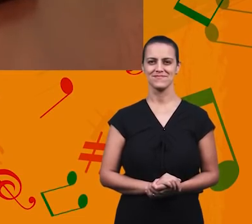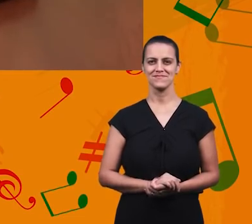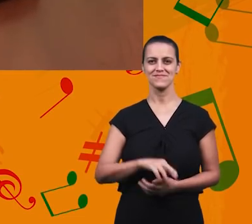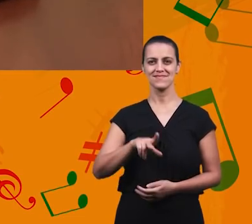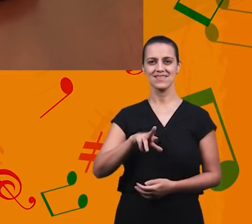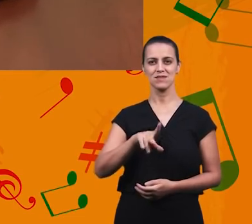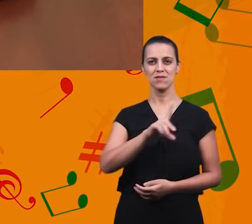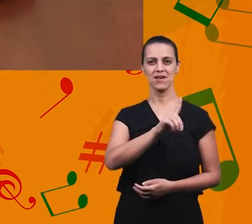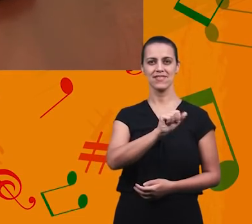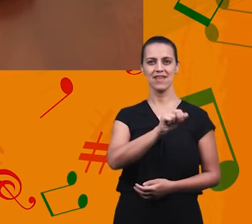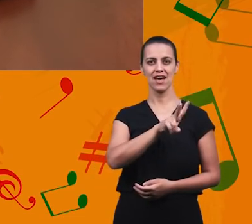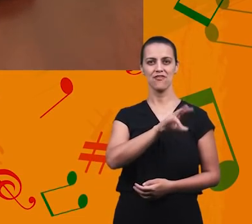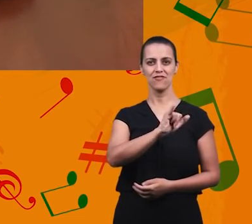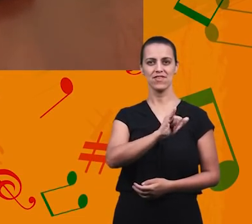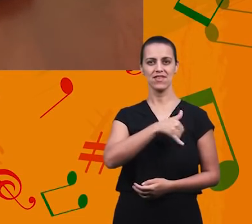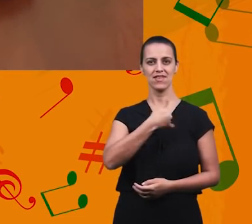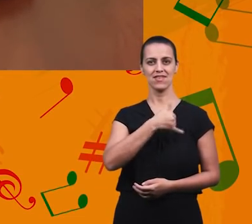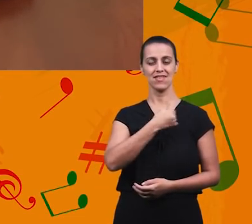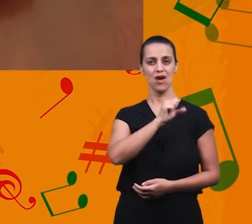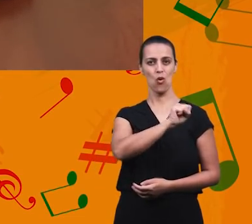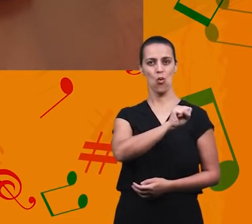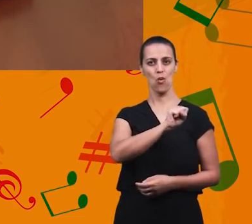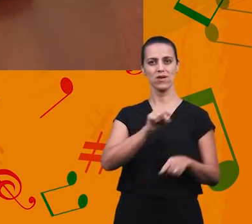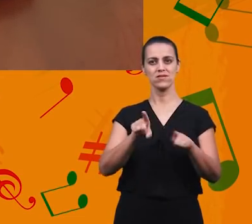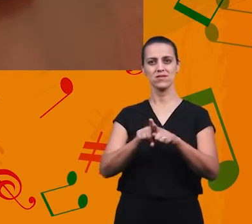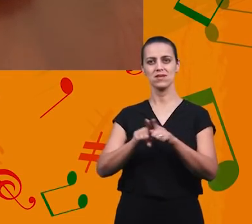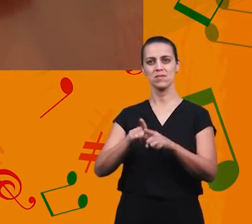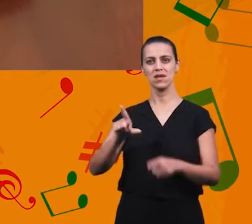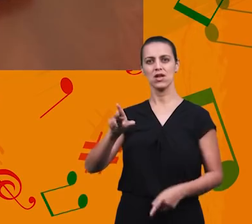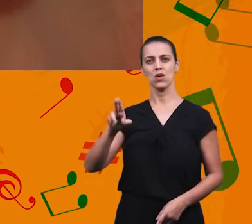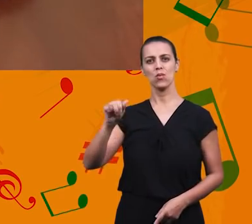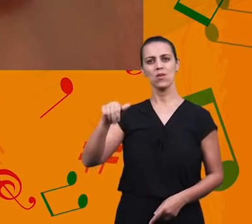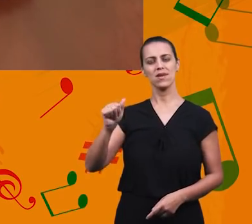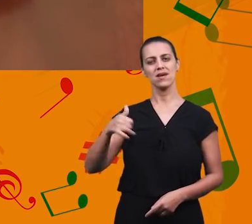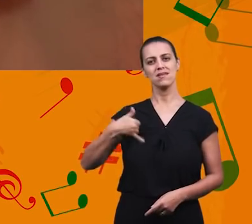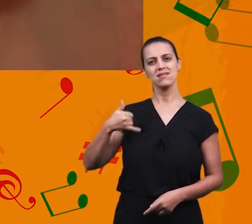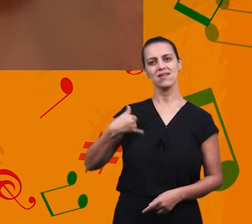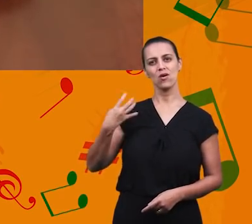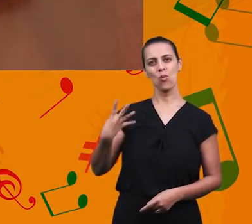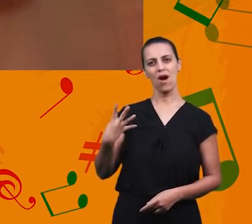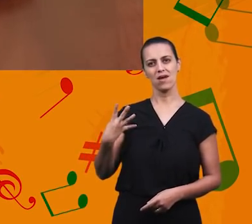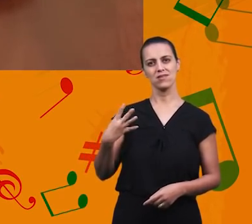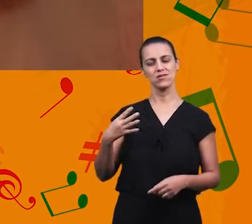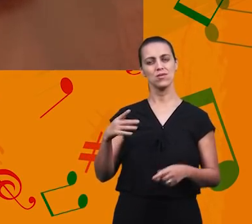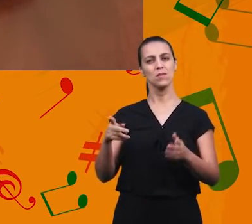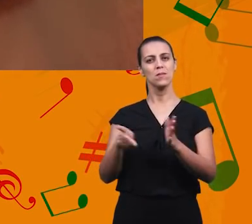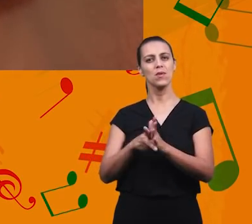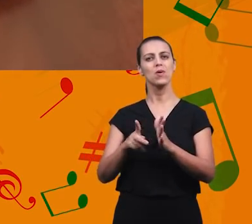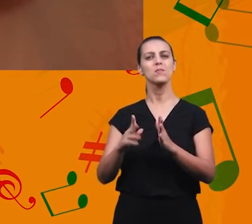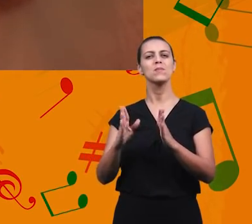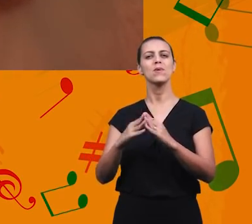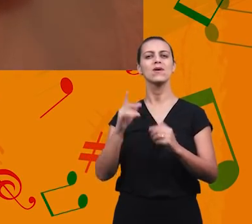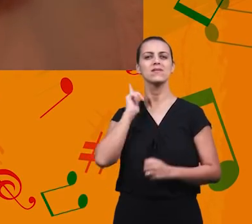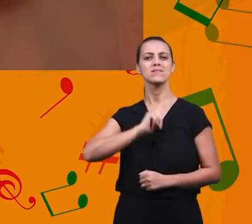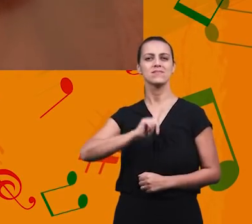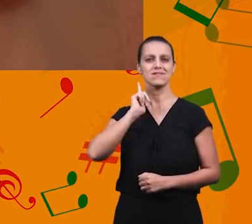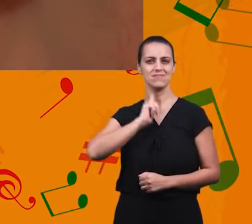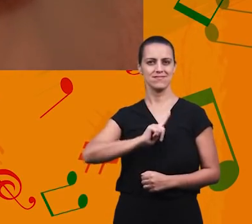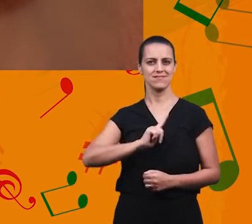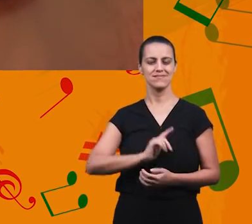Os irmãos Davi, de 8 anos, e Luna, de 4 anos, Ponte Nova, Minas Gerais.